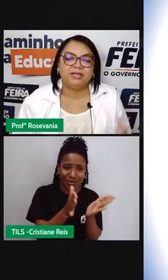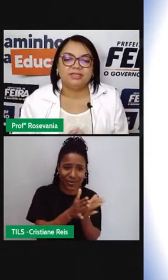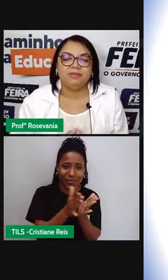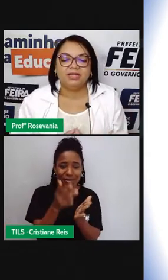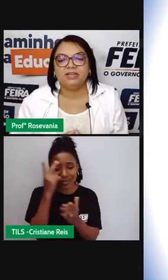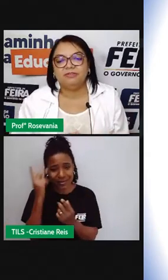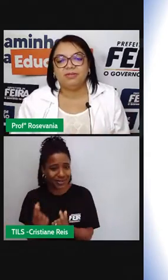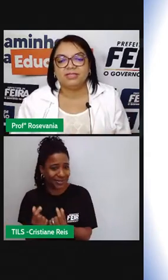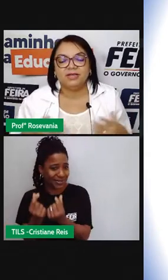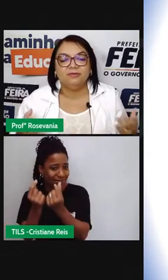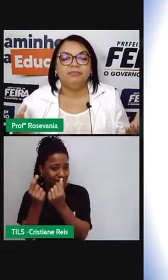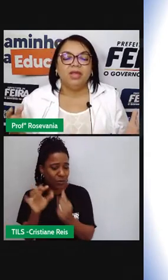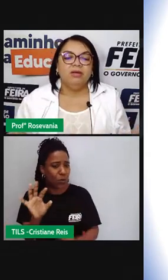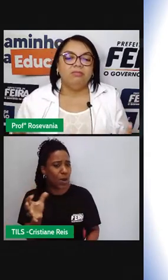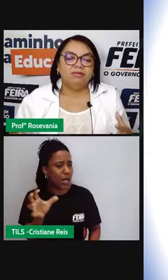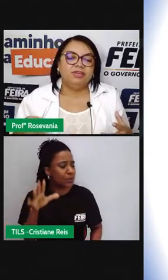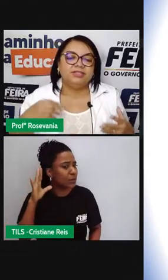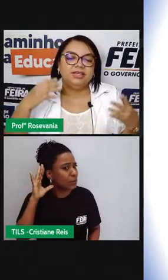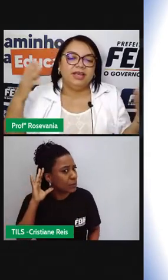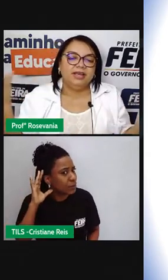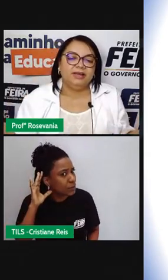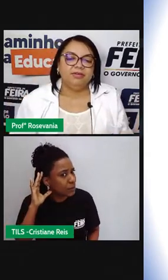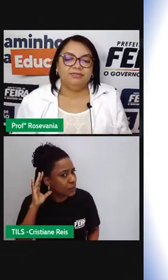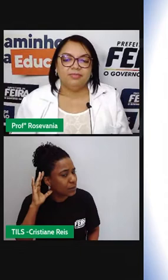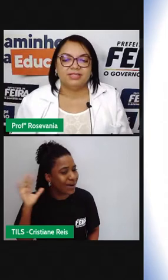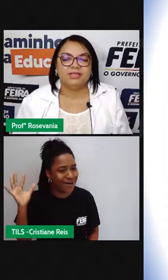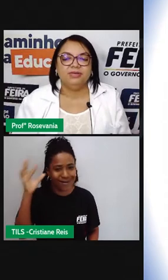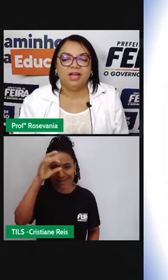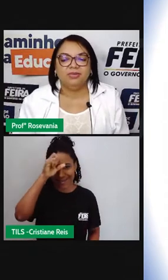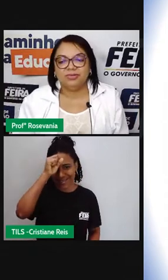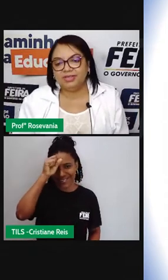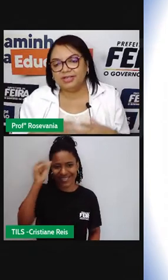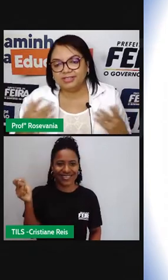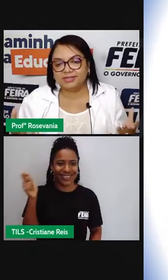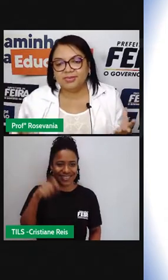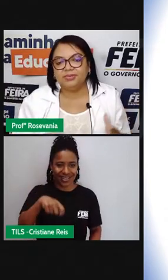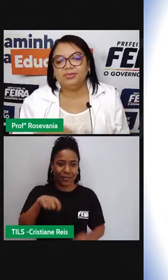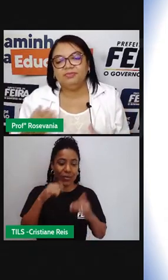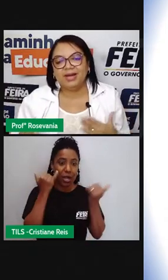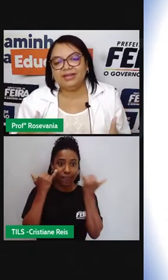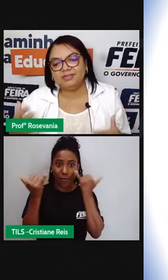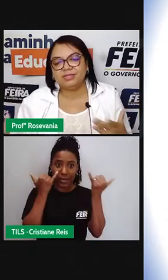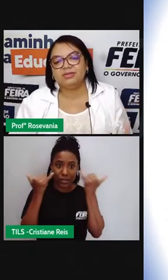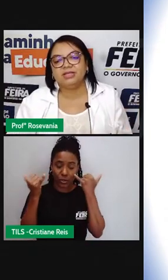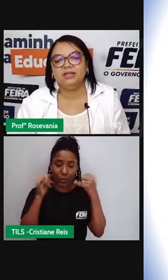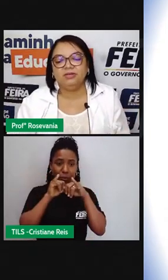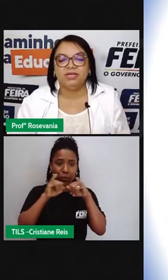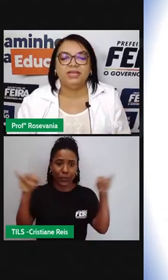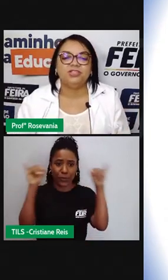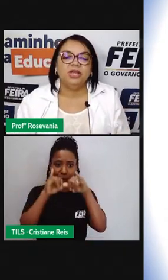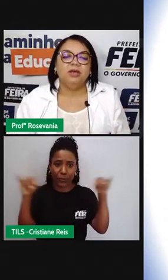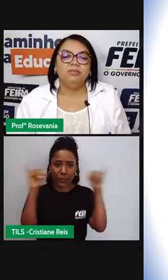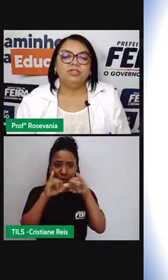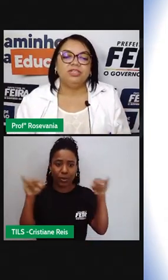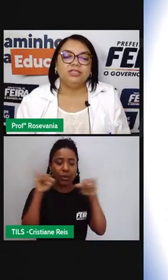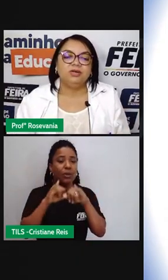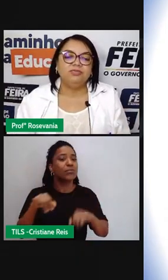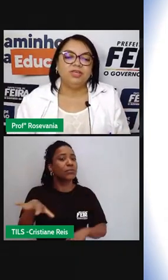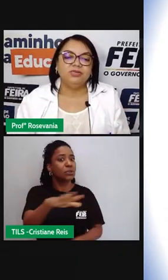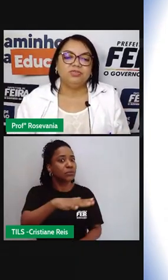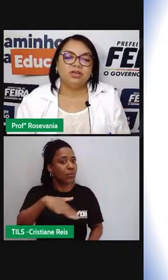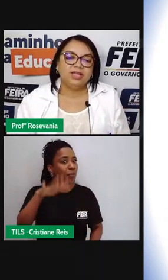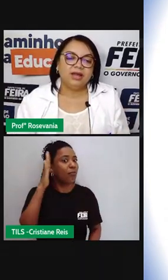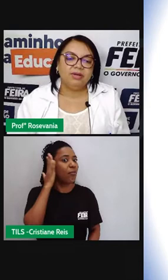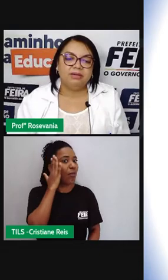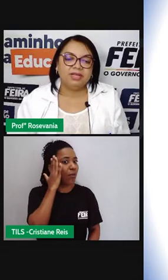podia participar ali da informação uma vez que era uma informação em alto som várias pessoas ali no ambiente podia se